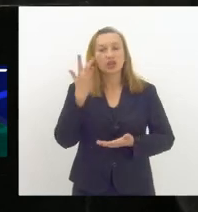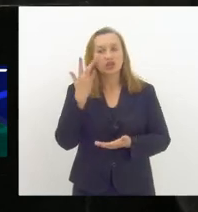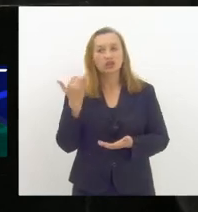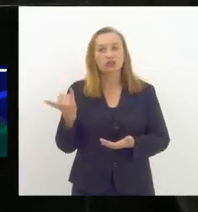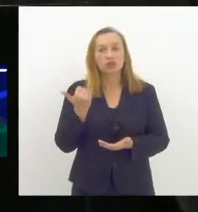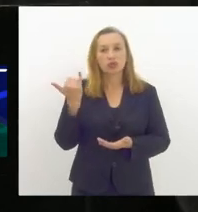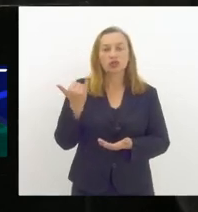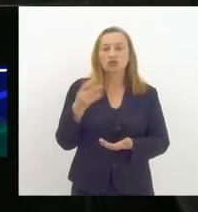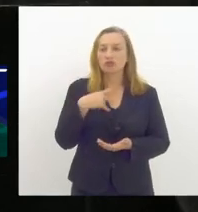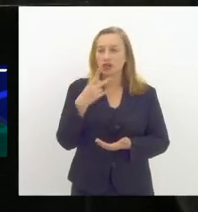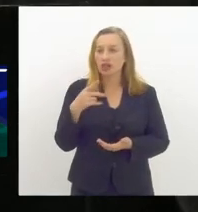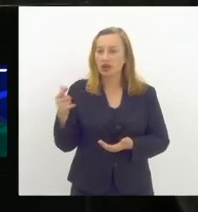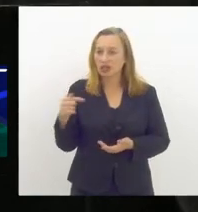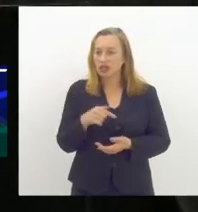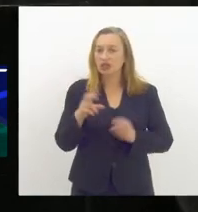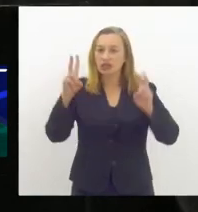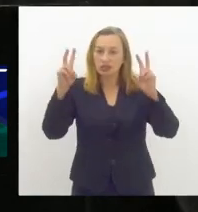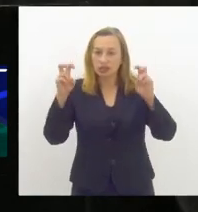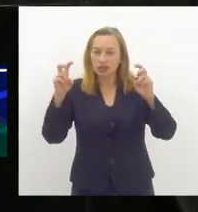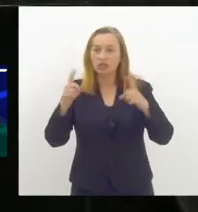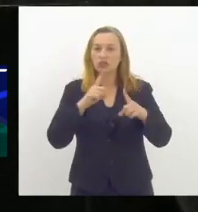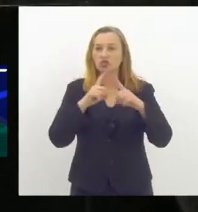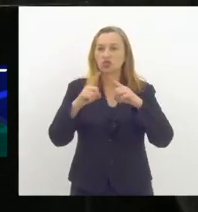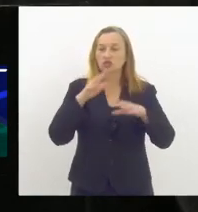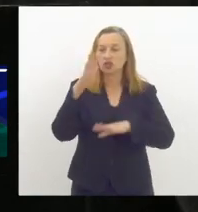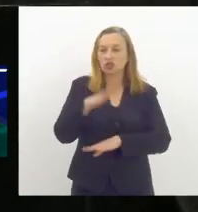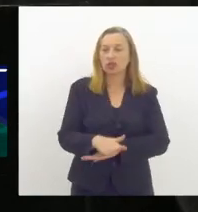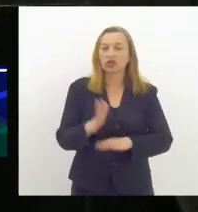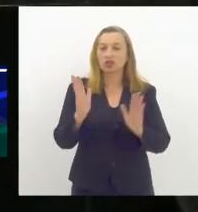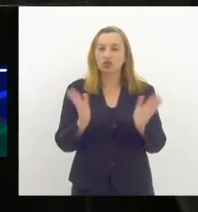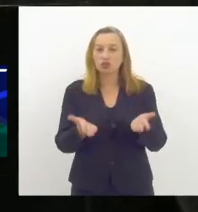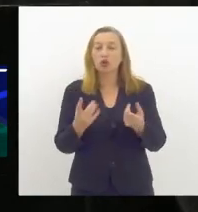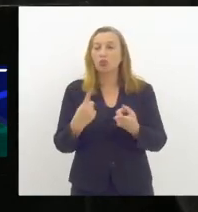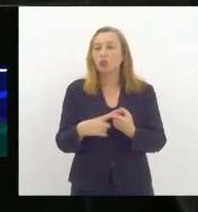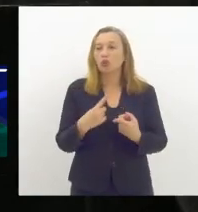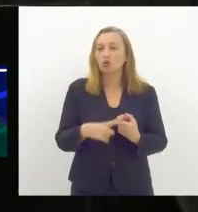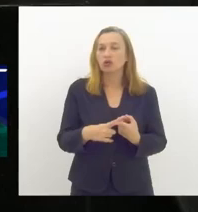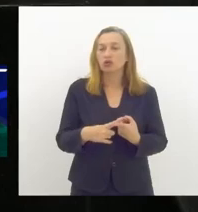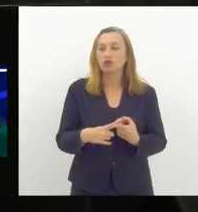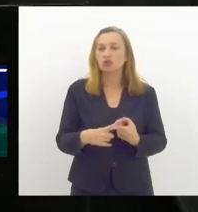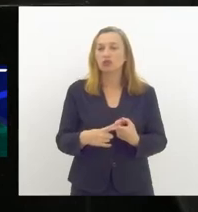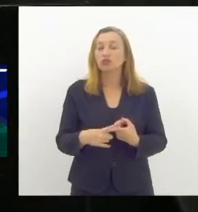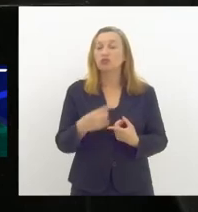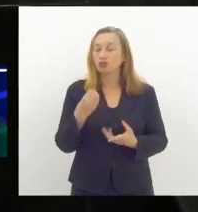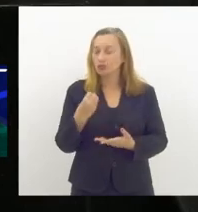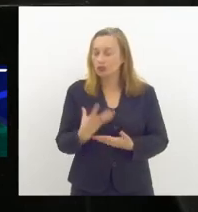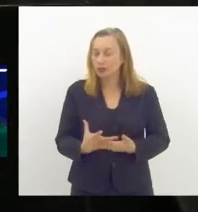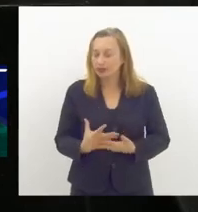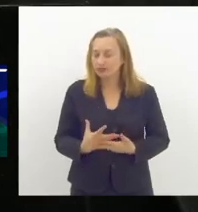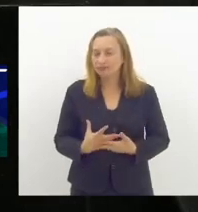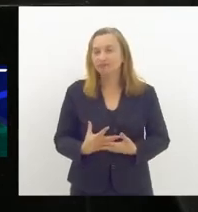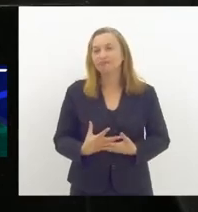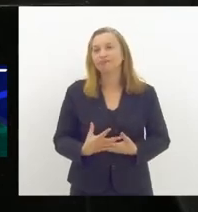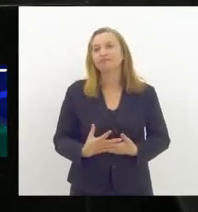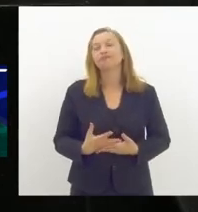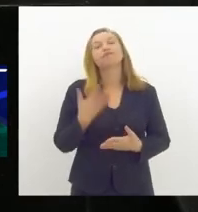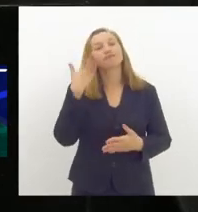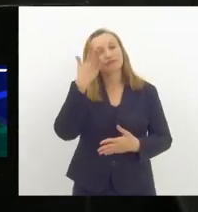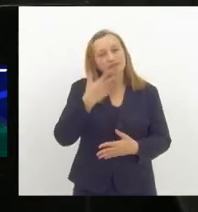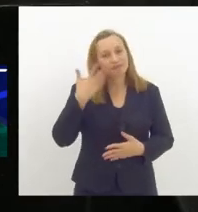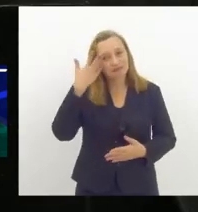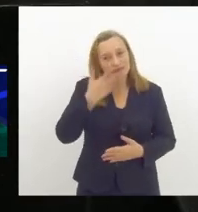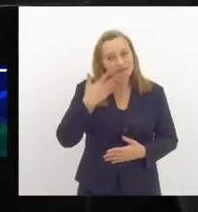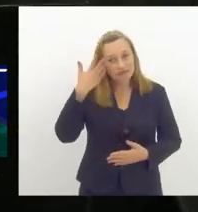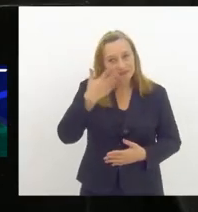bastante oportuno trazer esse tema de debate na tarde de hoje porque foi muito proveitosa a palestra